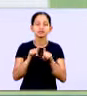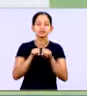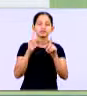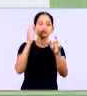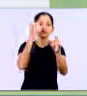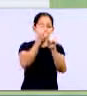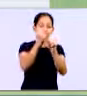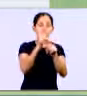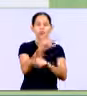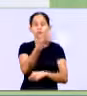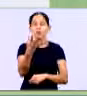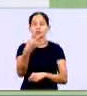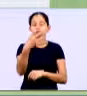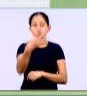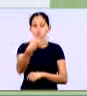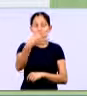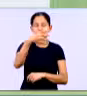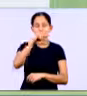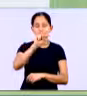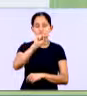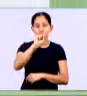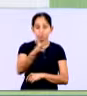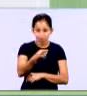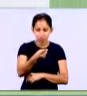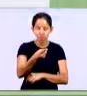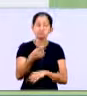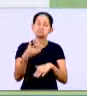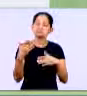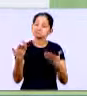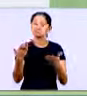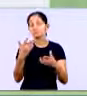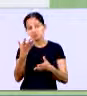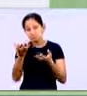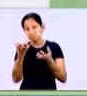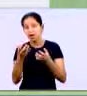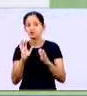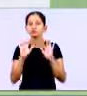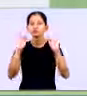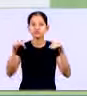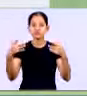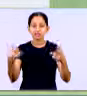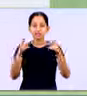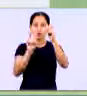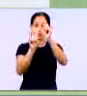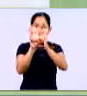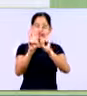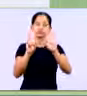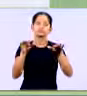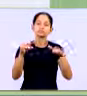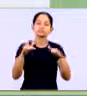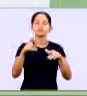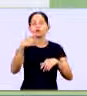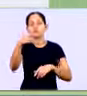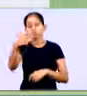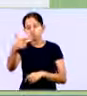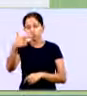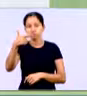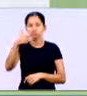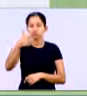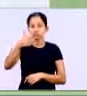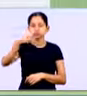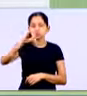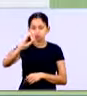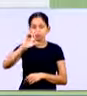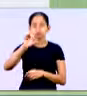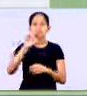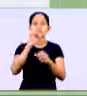desejado de matéria-prima de 48 mil, certo? Eu espero ter, ao final, um estoque de 48 mil unidades. Logo, 210 mais